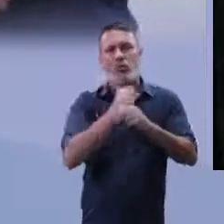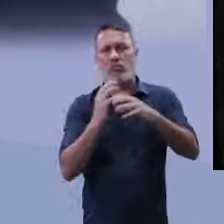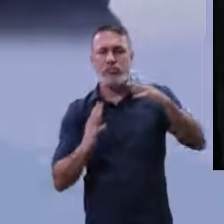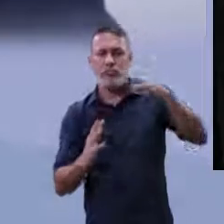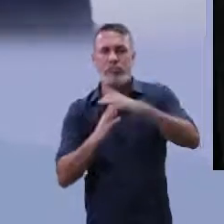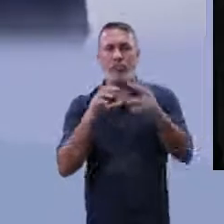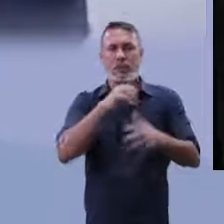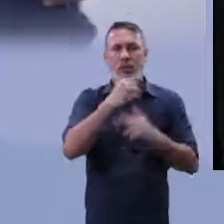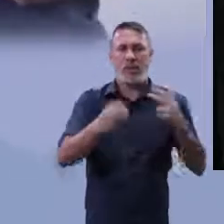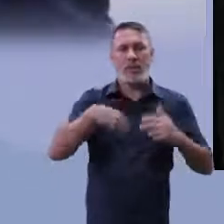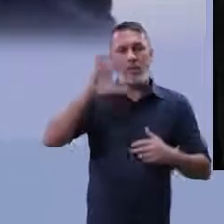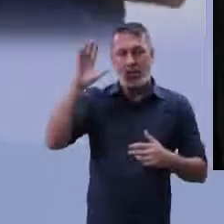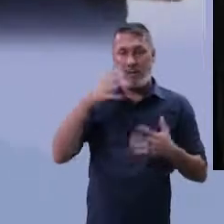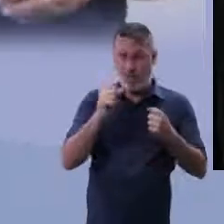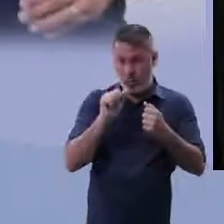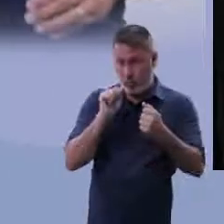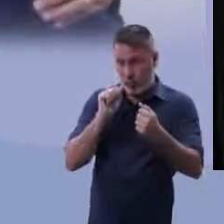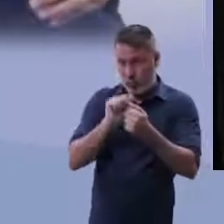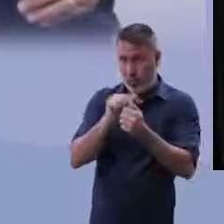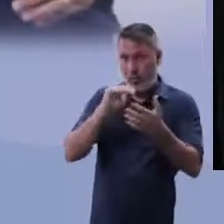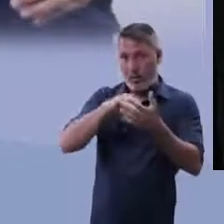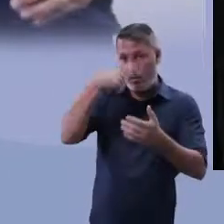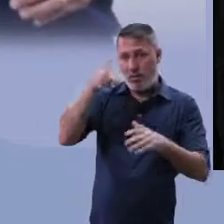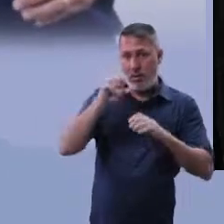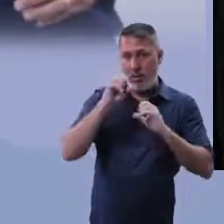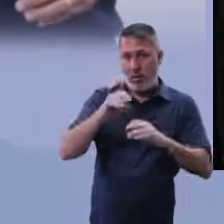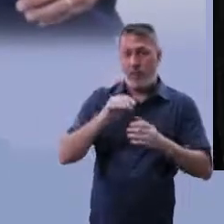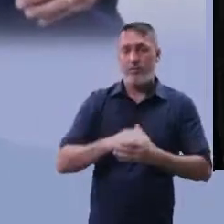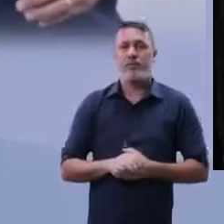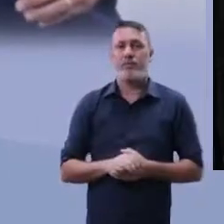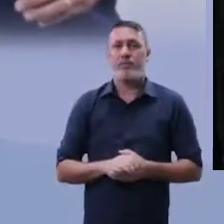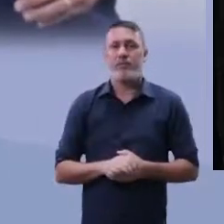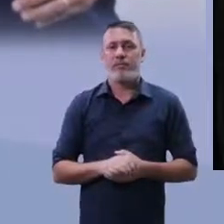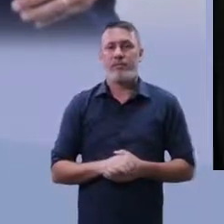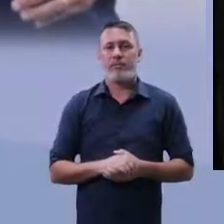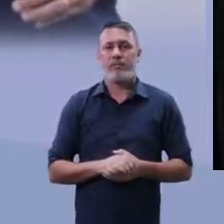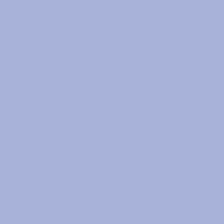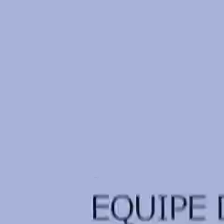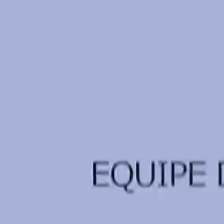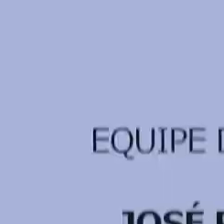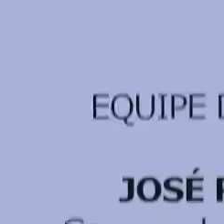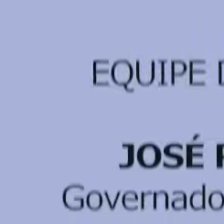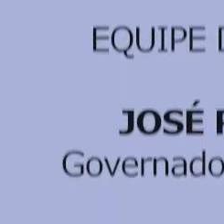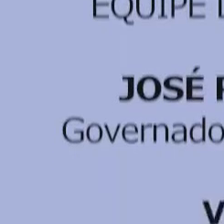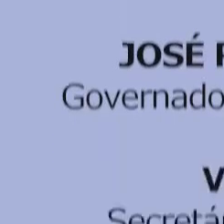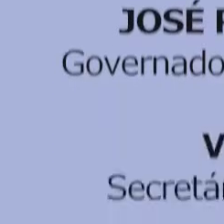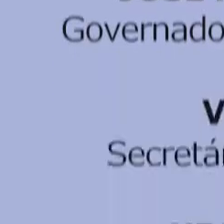matemática vai ser a sua maior nota no Enem. Tamo junto? Até a próxima aula.